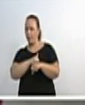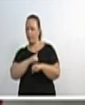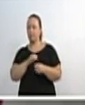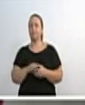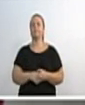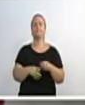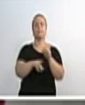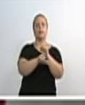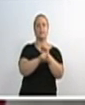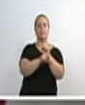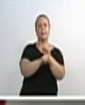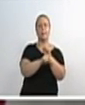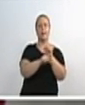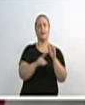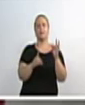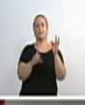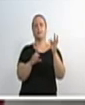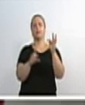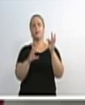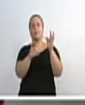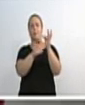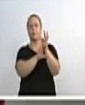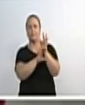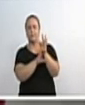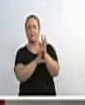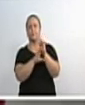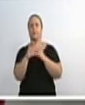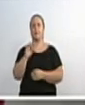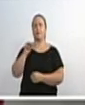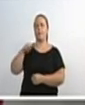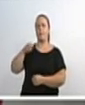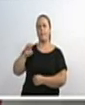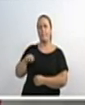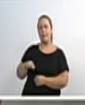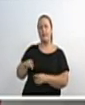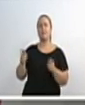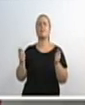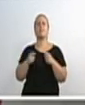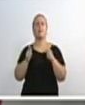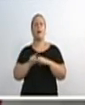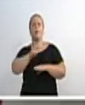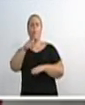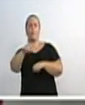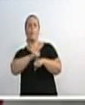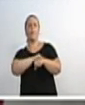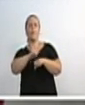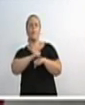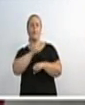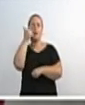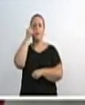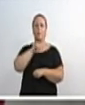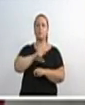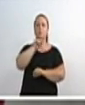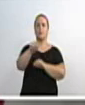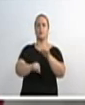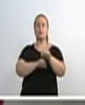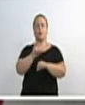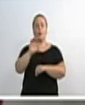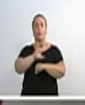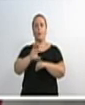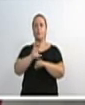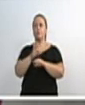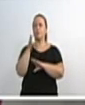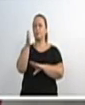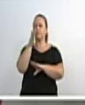Educação, Fundação Cultural, Comem, tem diversos meios de se conseguir levar mais e mais cursos para essas